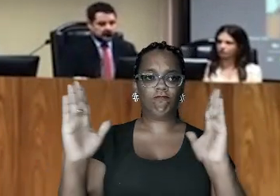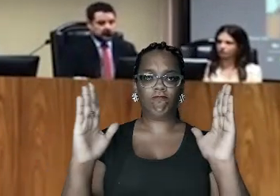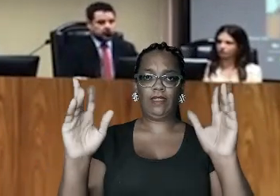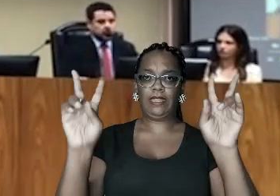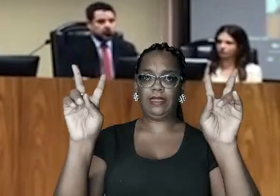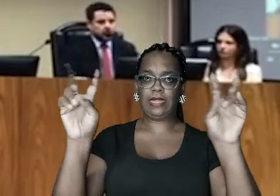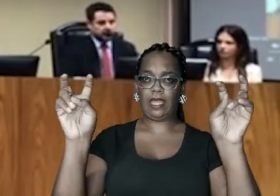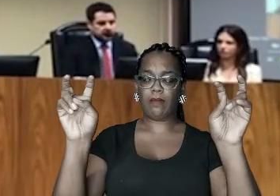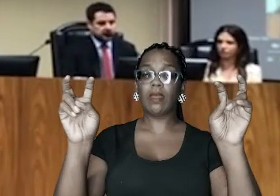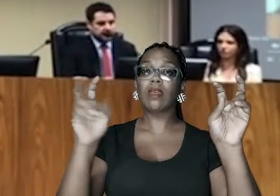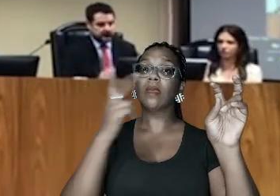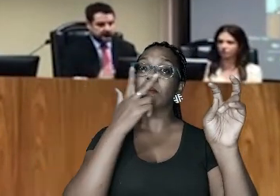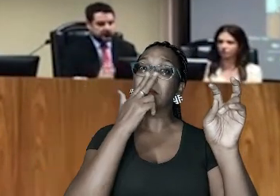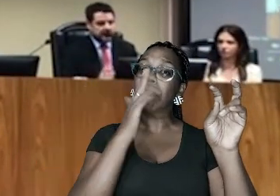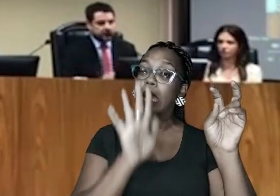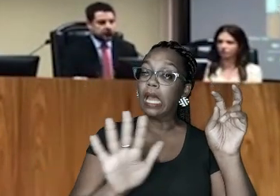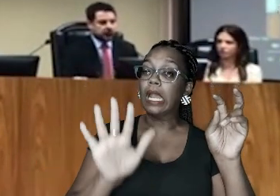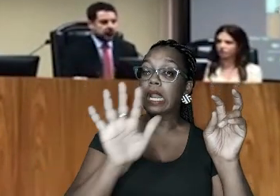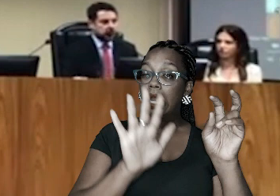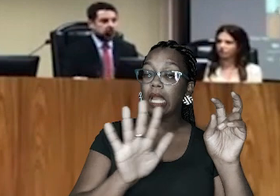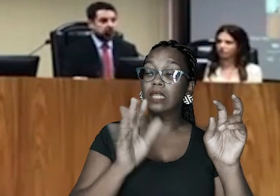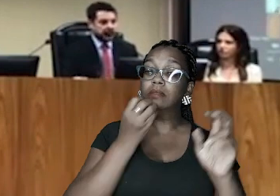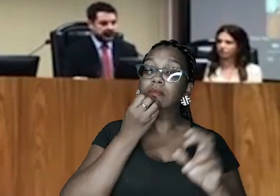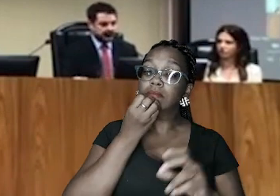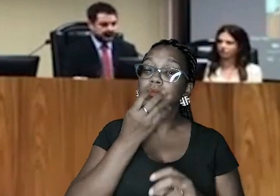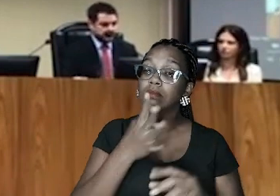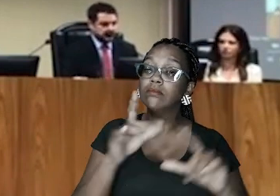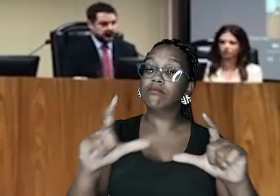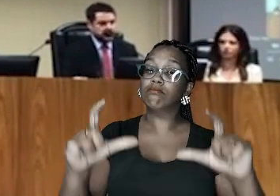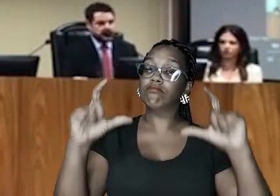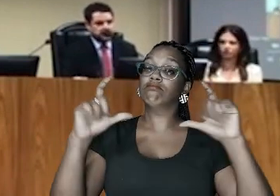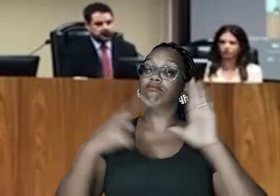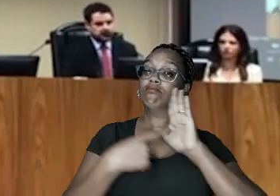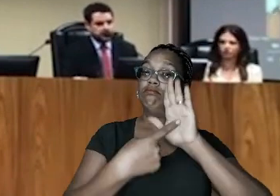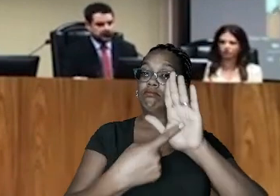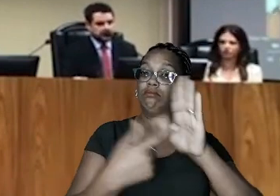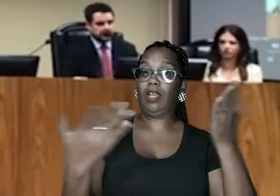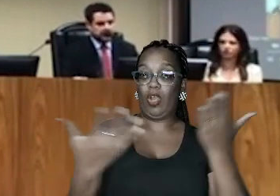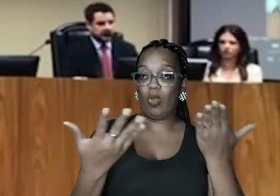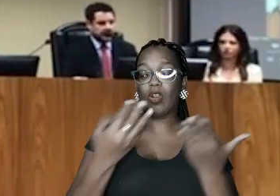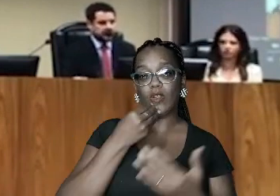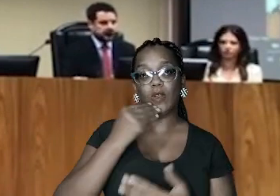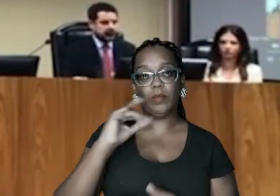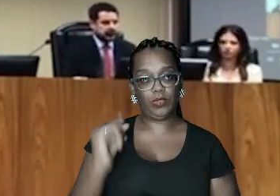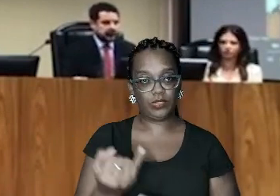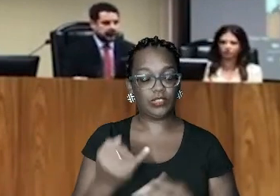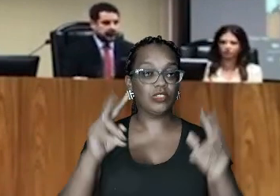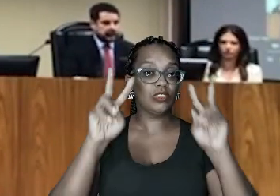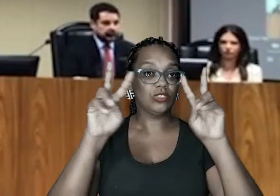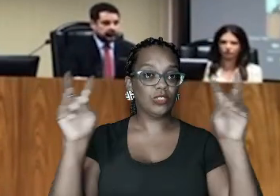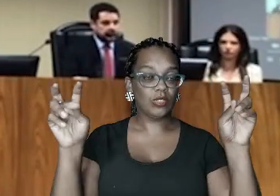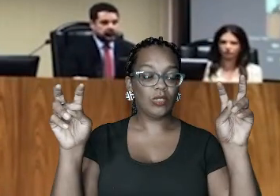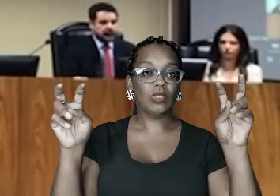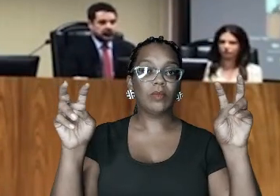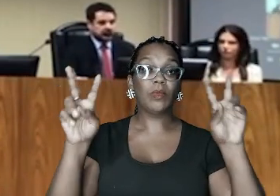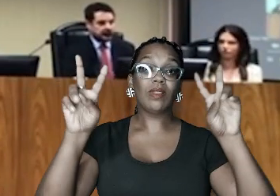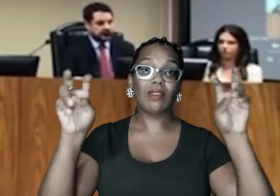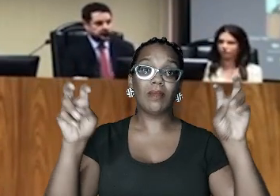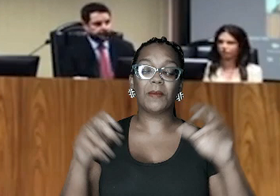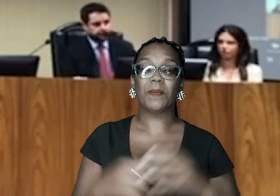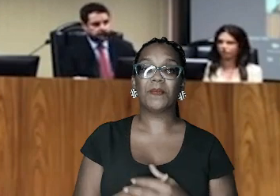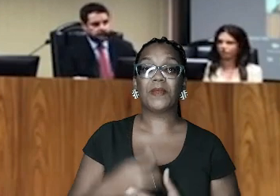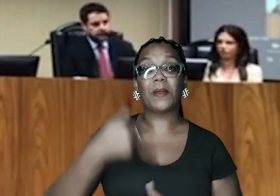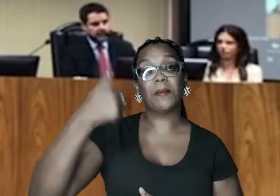de algum corte temático aqui que me parece vale a pena nesta oportunidade